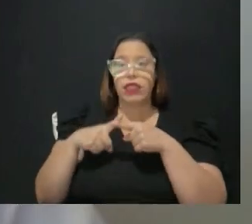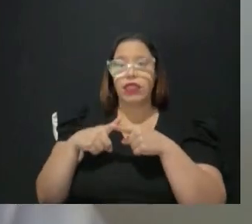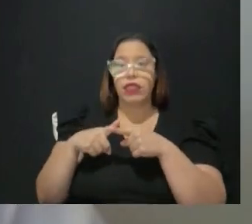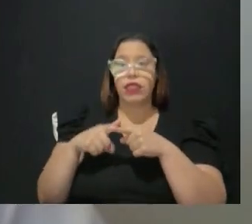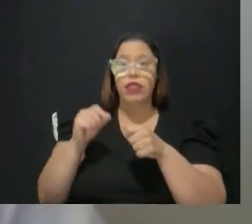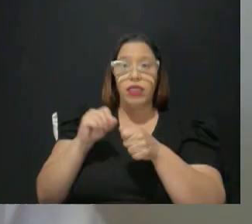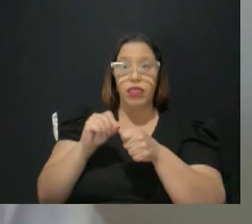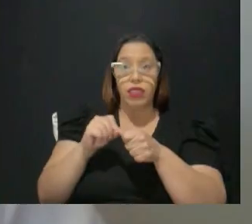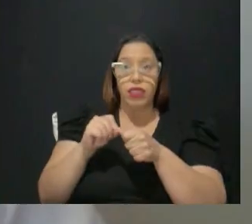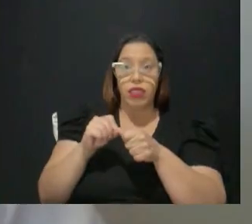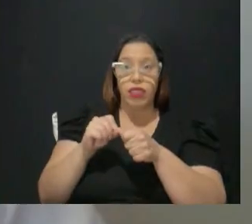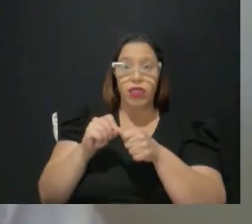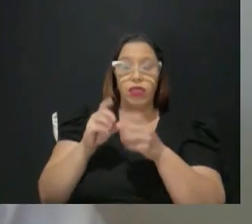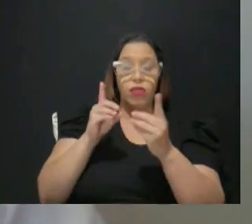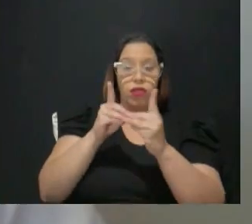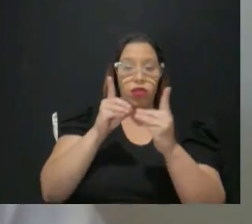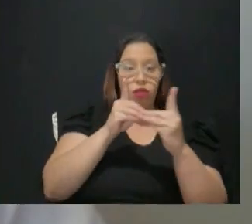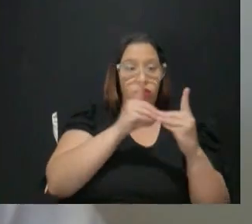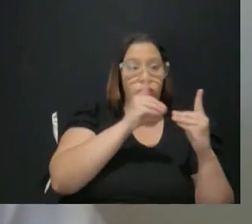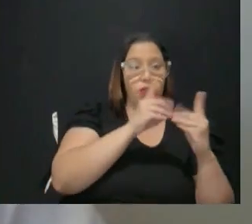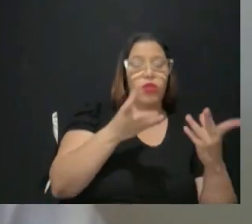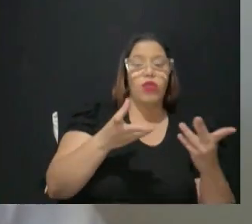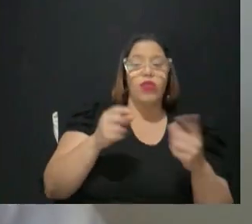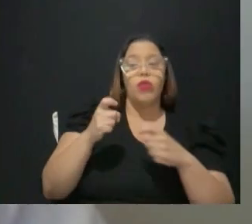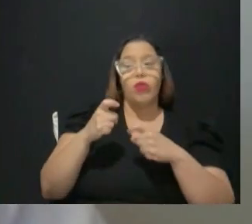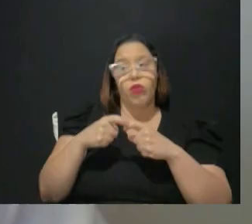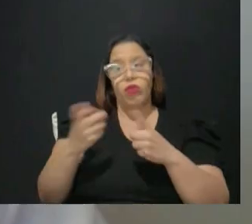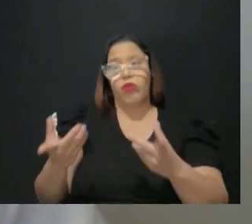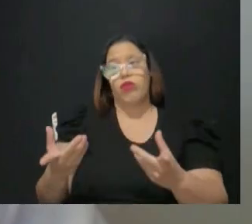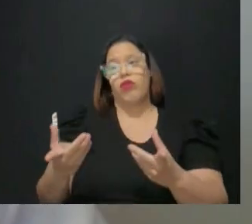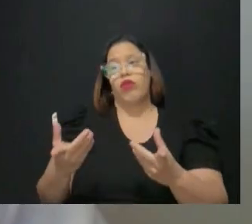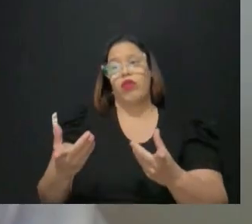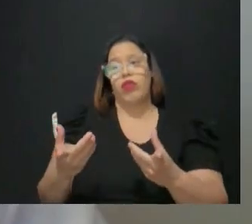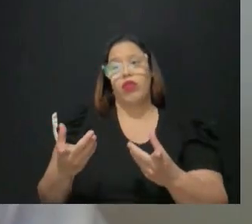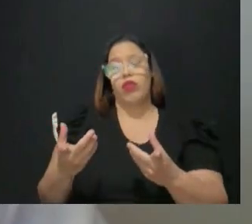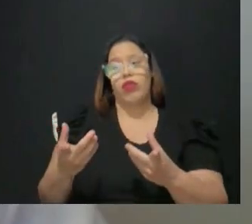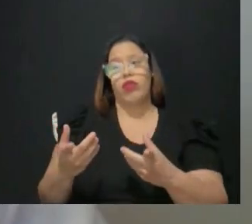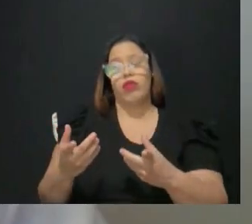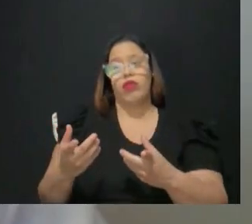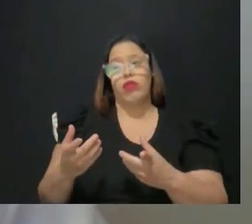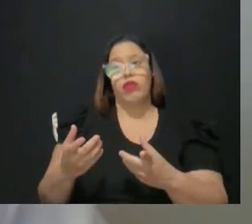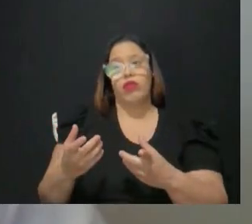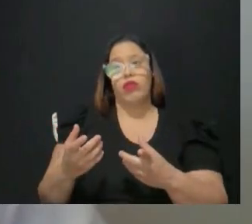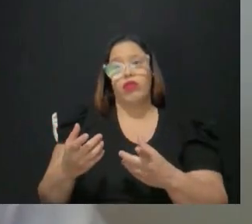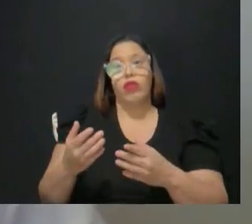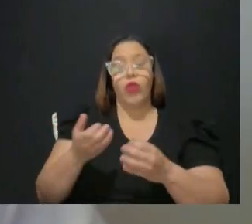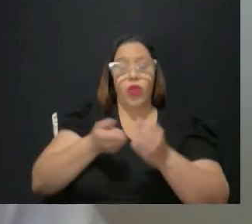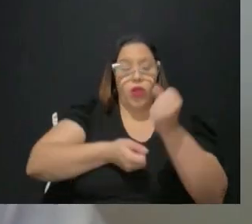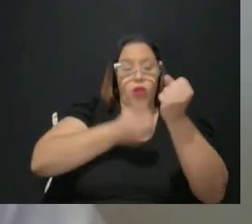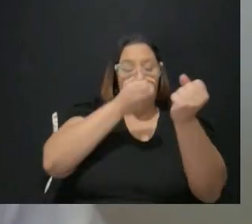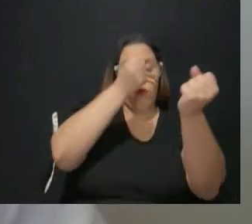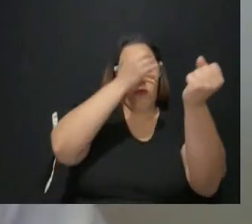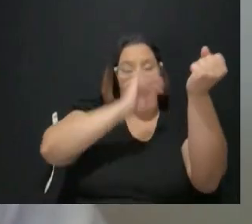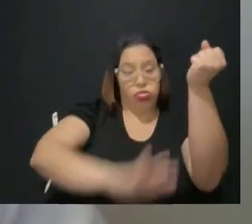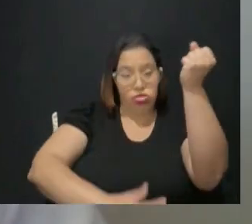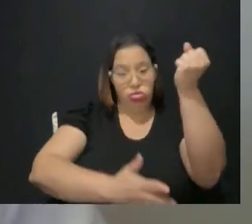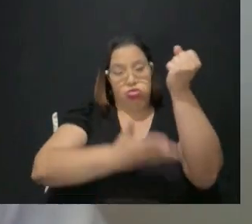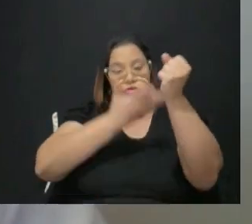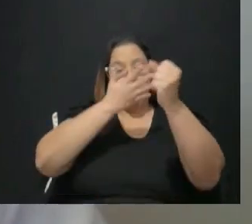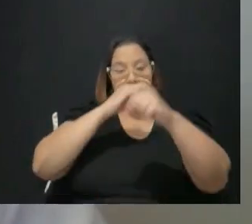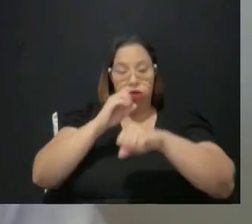condição de fazer as suas consultas ambulatoriais e, às vezes, você tinha uma descompensação